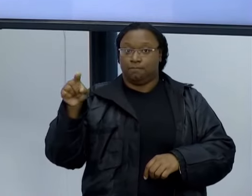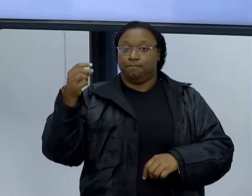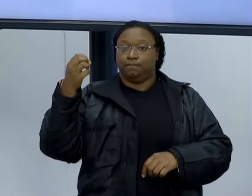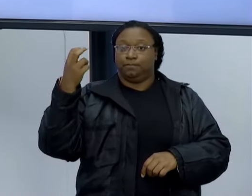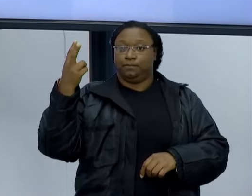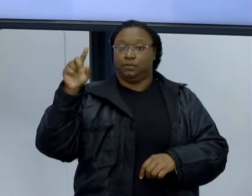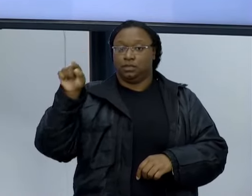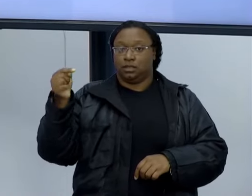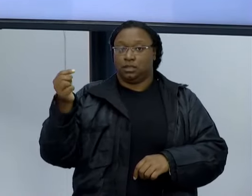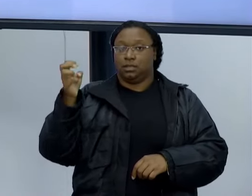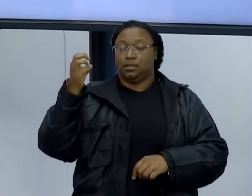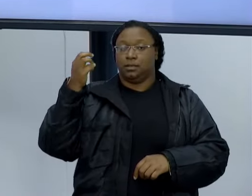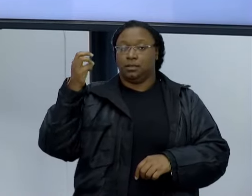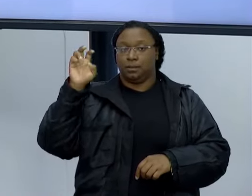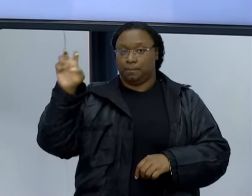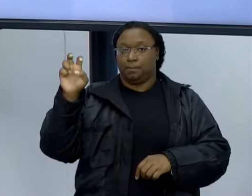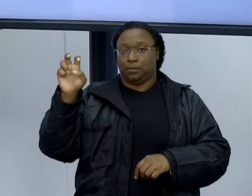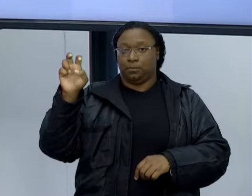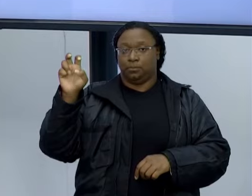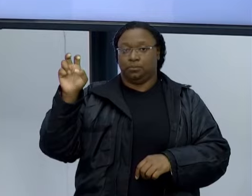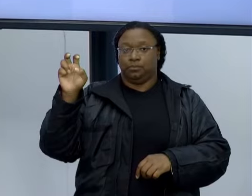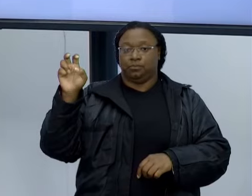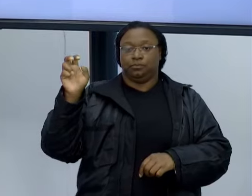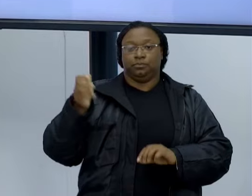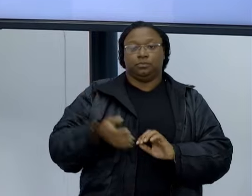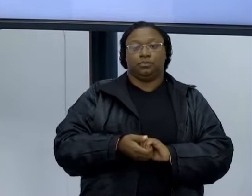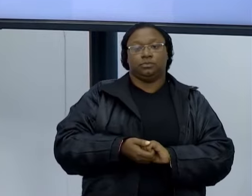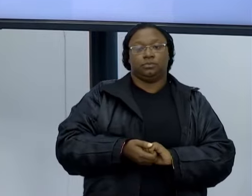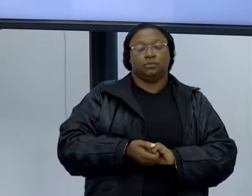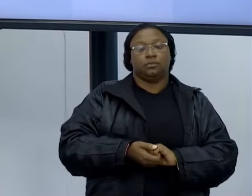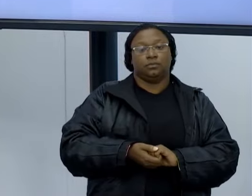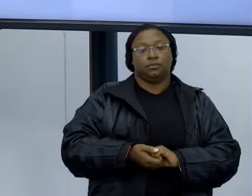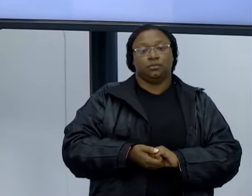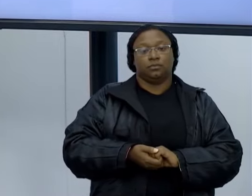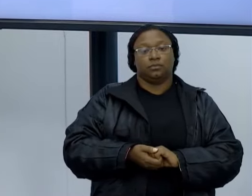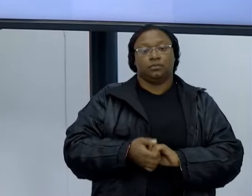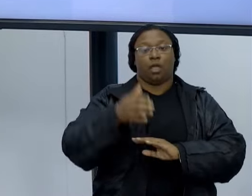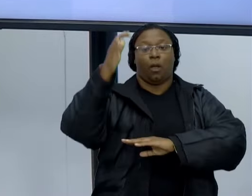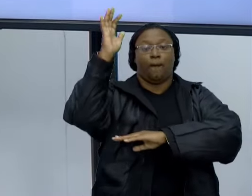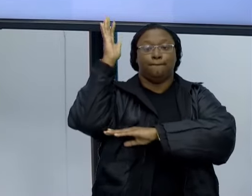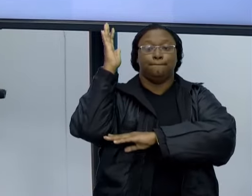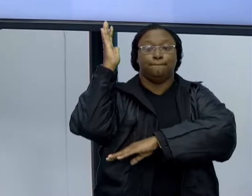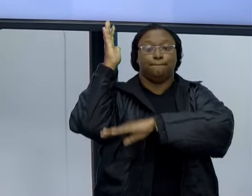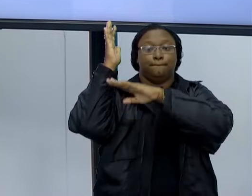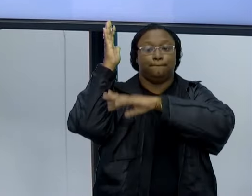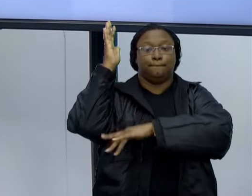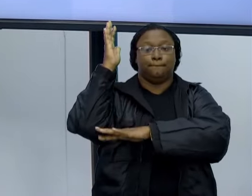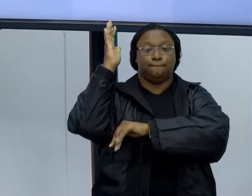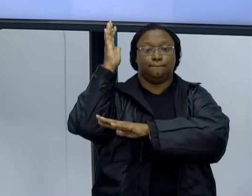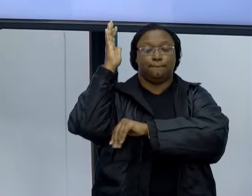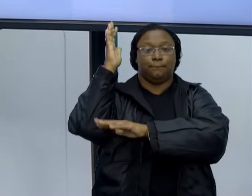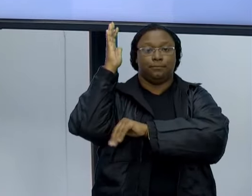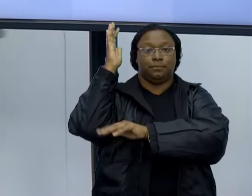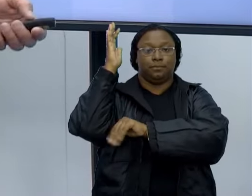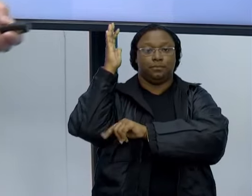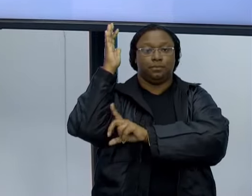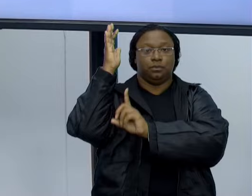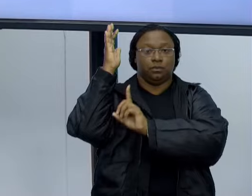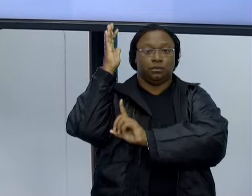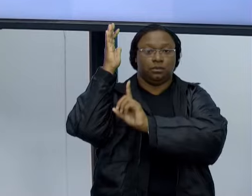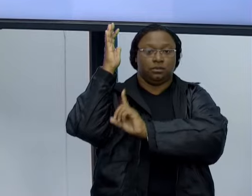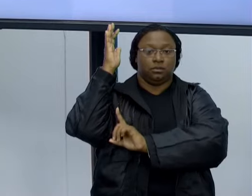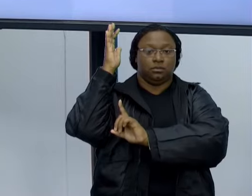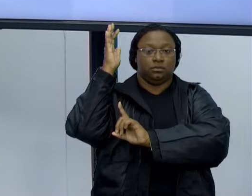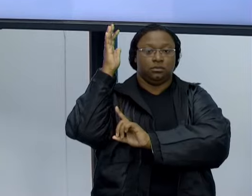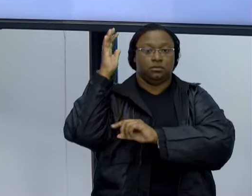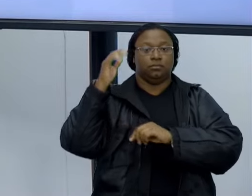agora. 2,5 metros é 50 centímetros. Se eu vou deixar 50 centímetros para o pé direito, vai ter que ter